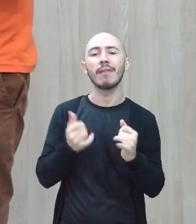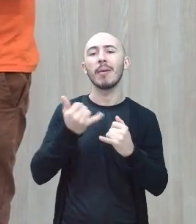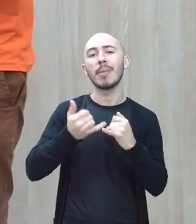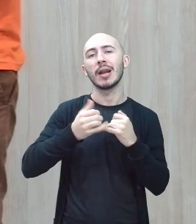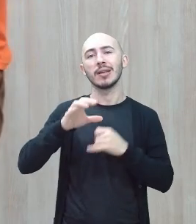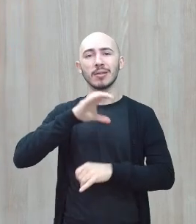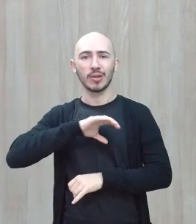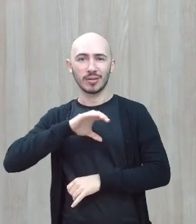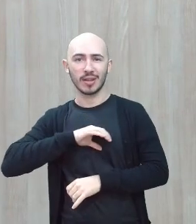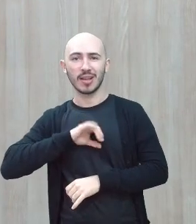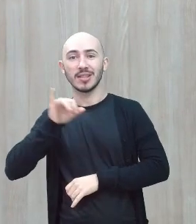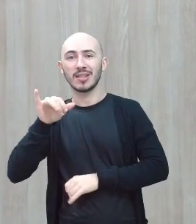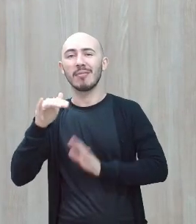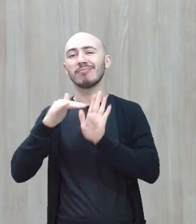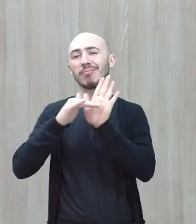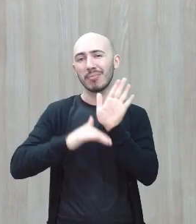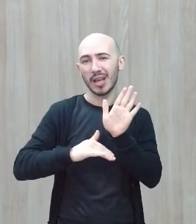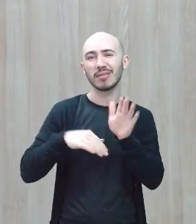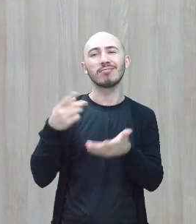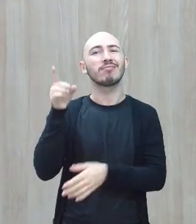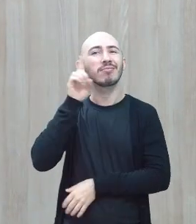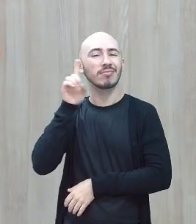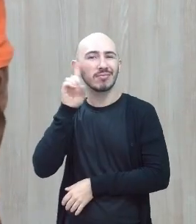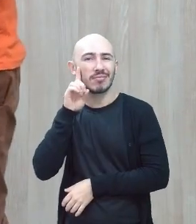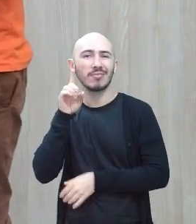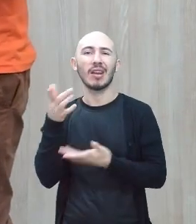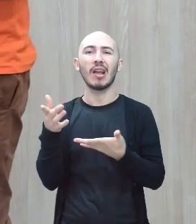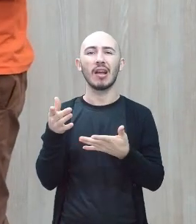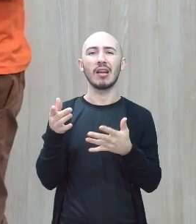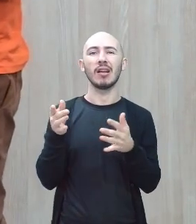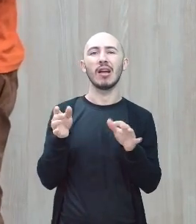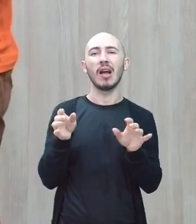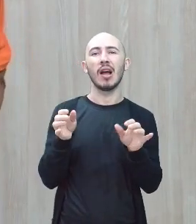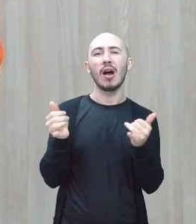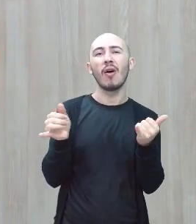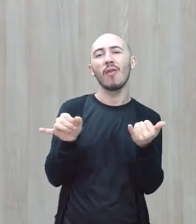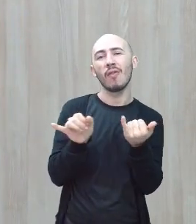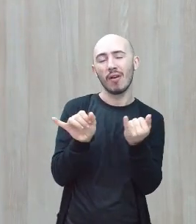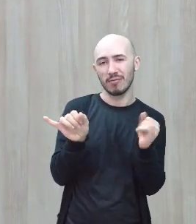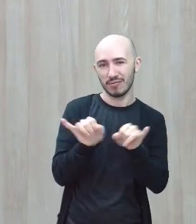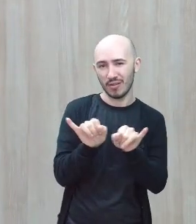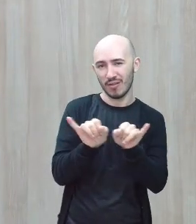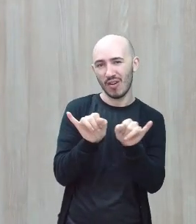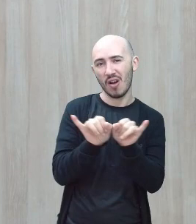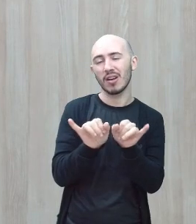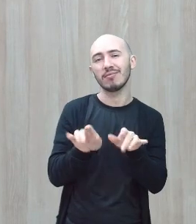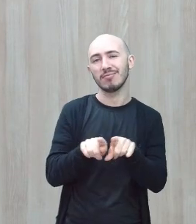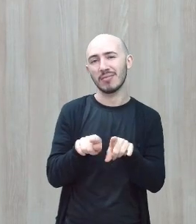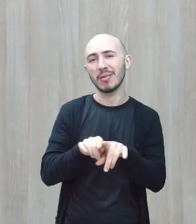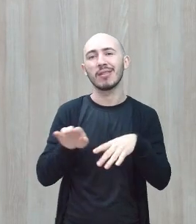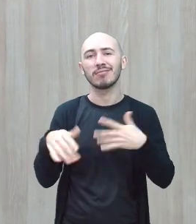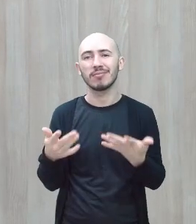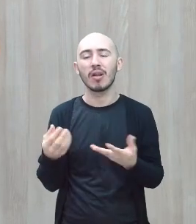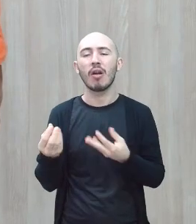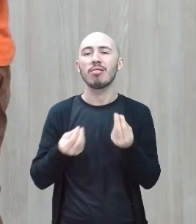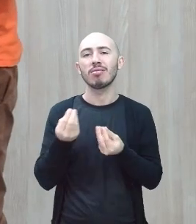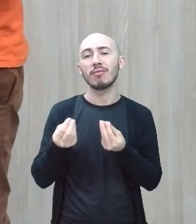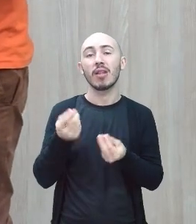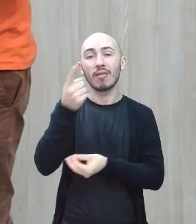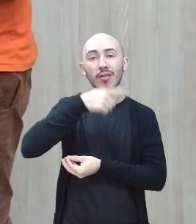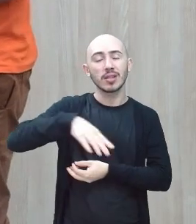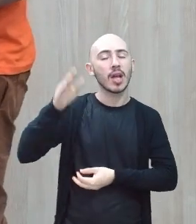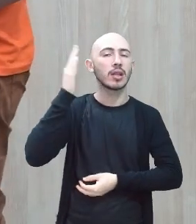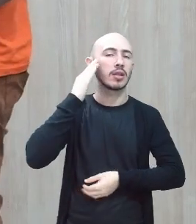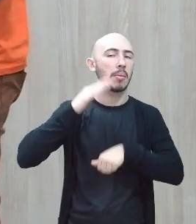Quanto mais no dia a dia, quanto mais fofoca, vai ter menos. Então, tem coisas que você entende mais, tem coisas que você entende menos dos textos,